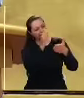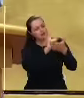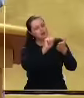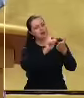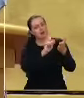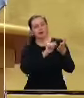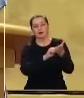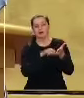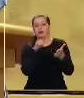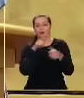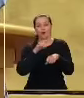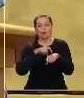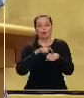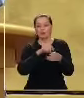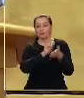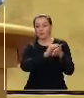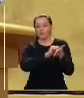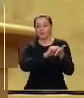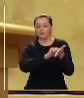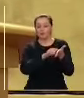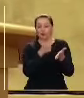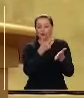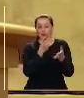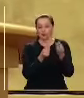apaga. Mas